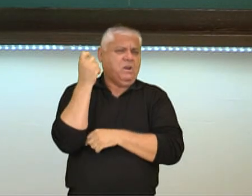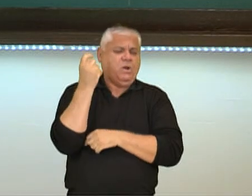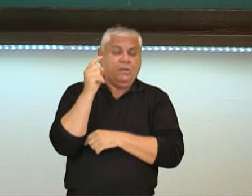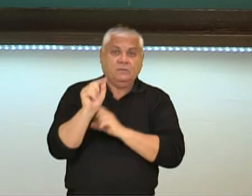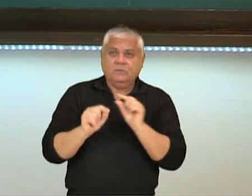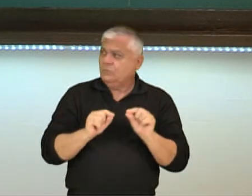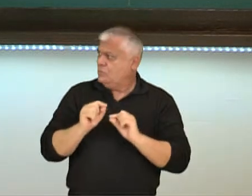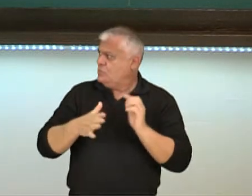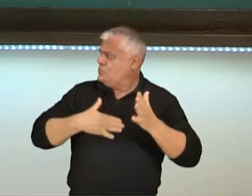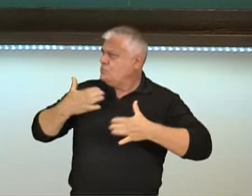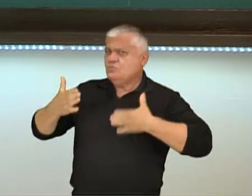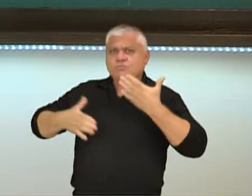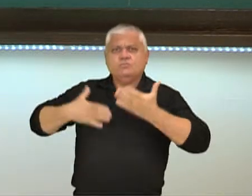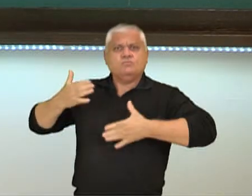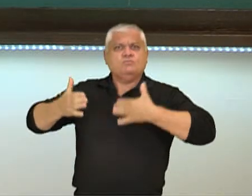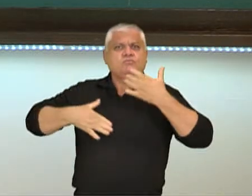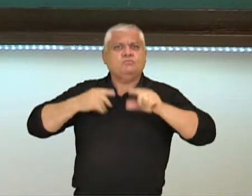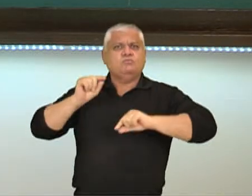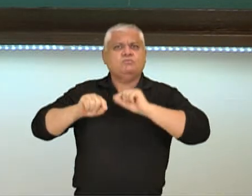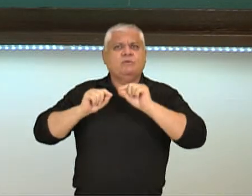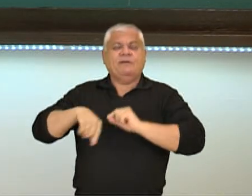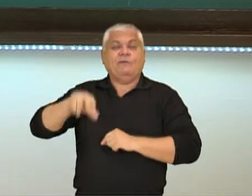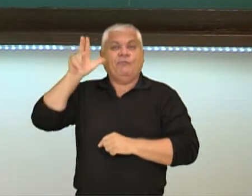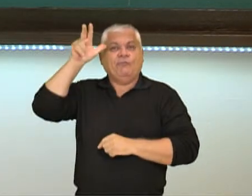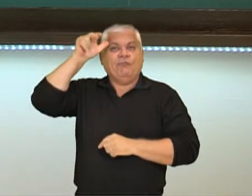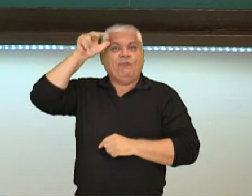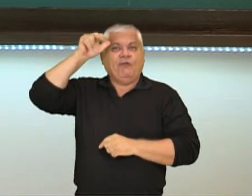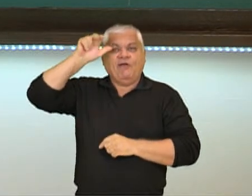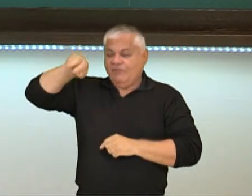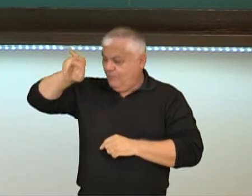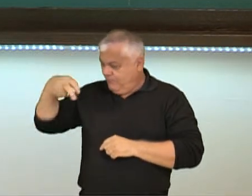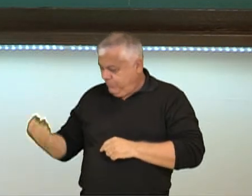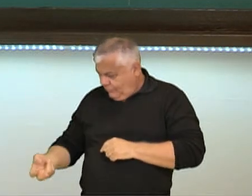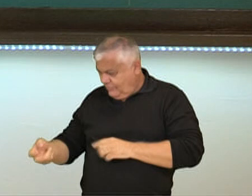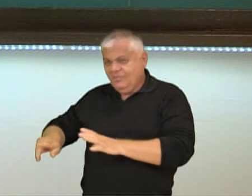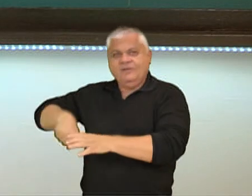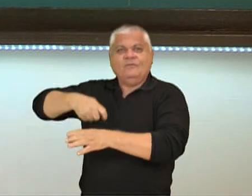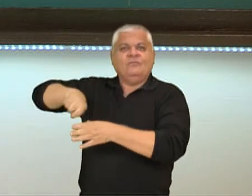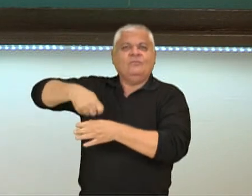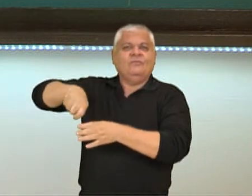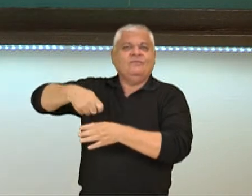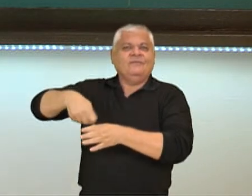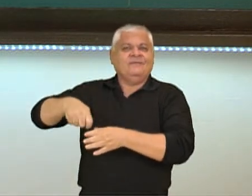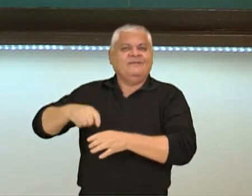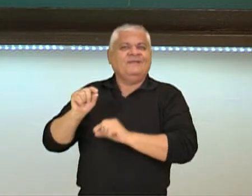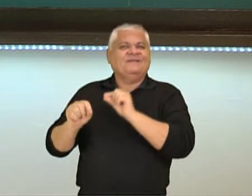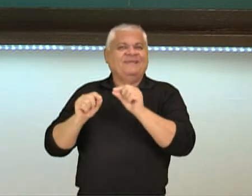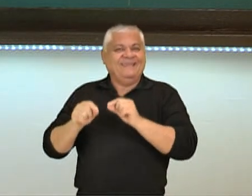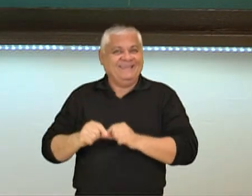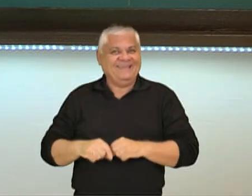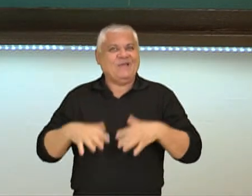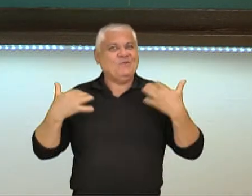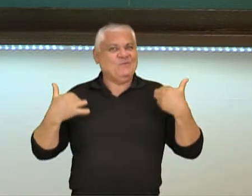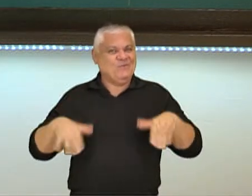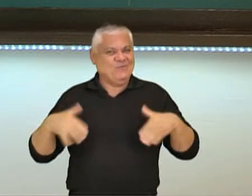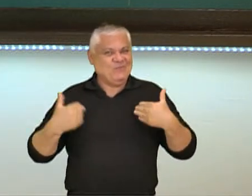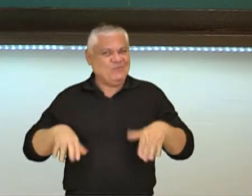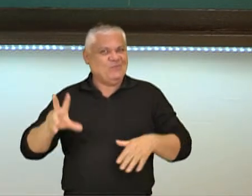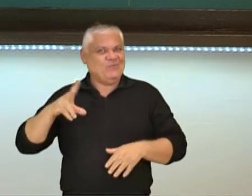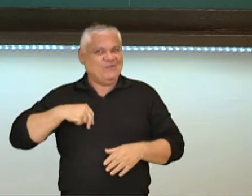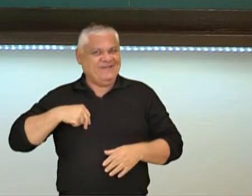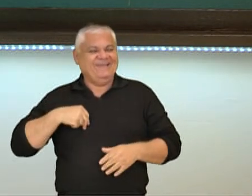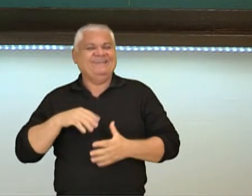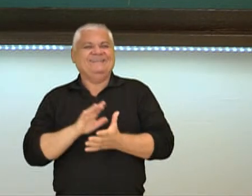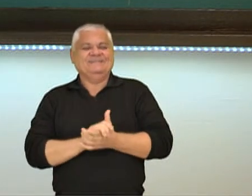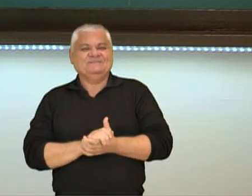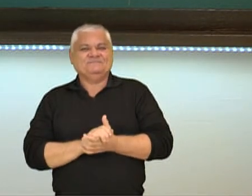absurdo e você vai verificar quando você tem um cavalo dentro da sua cozinha. Que notícia, né? Mas vamos ver